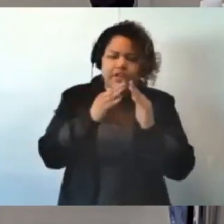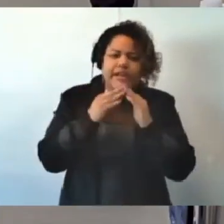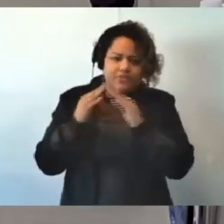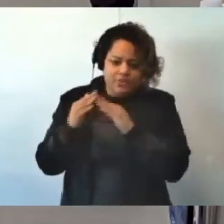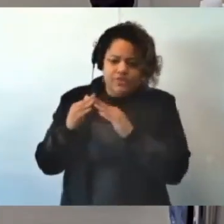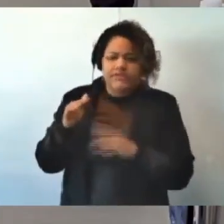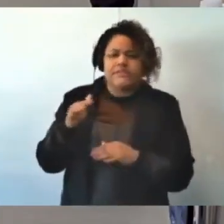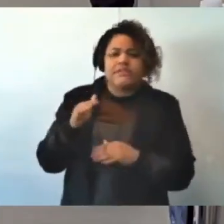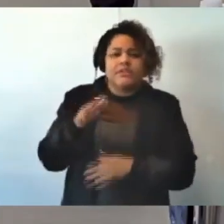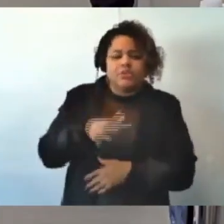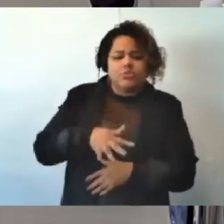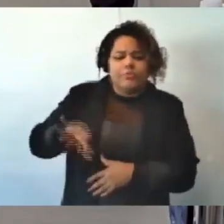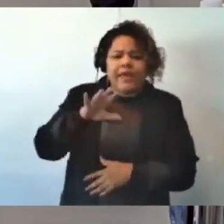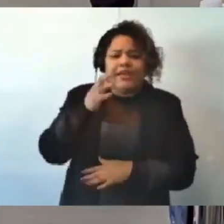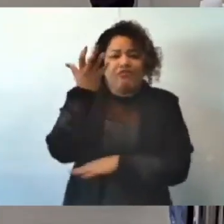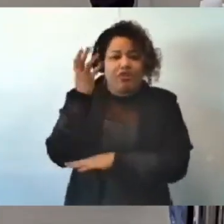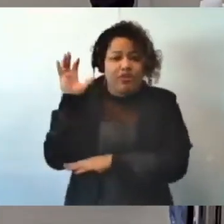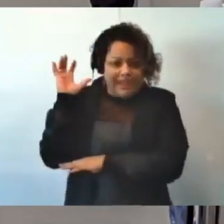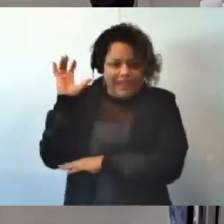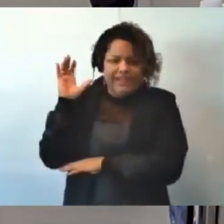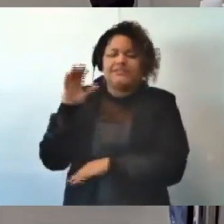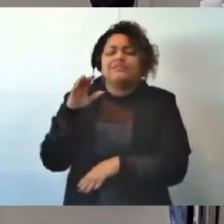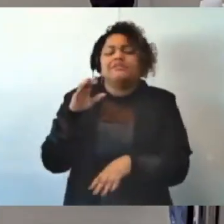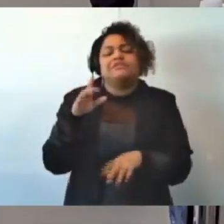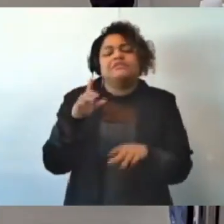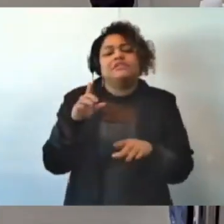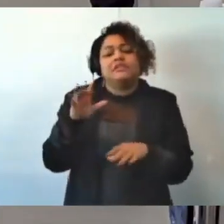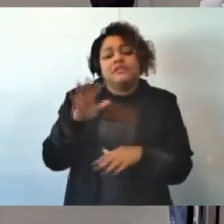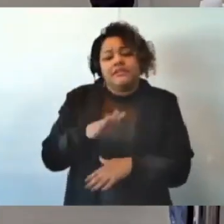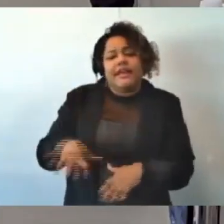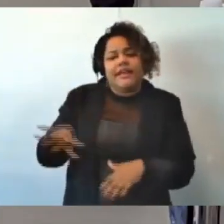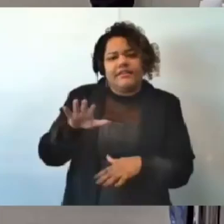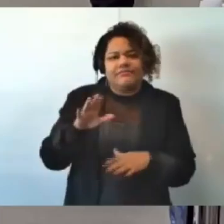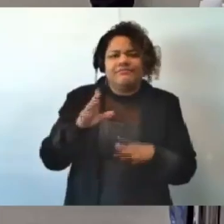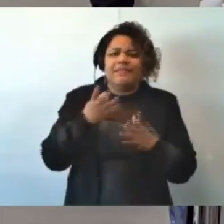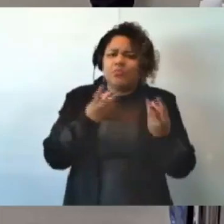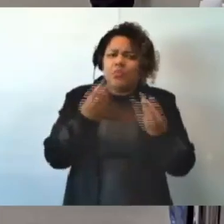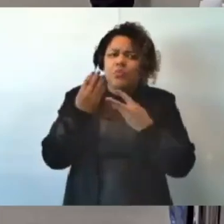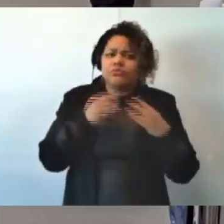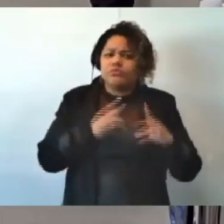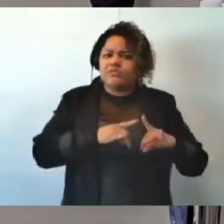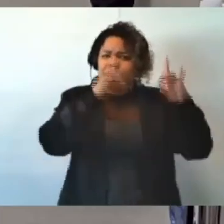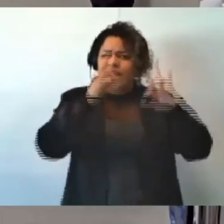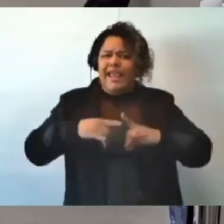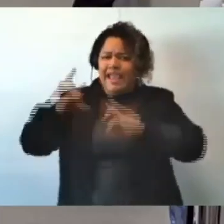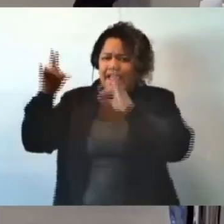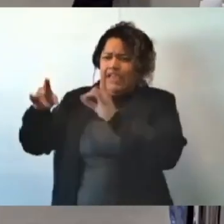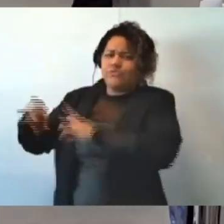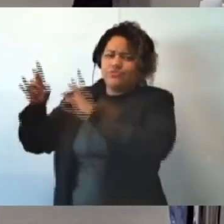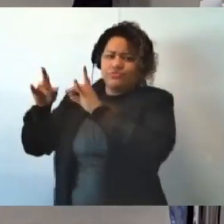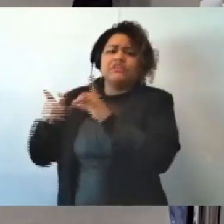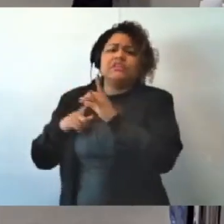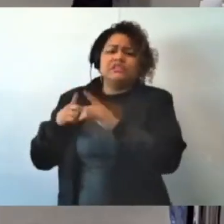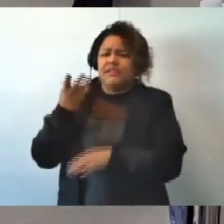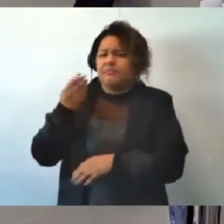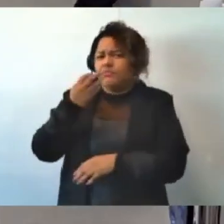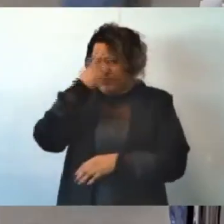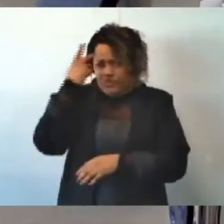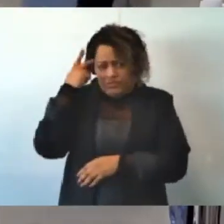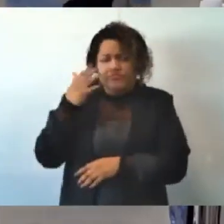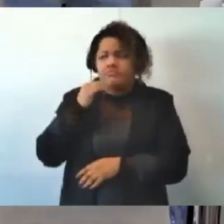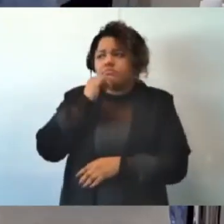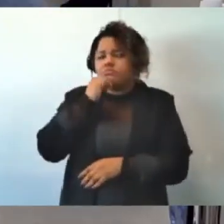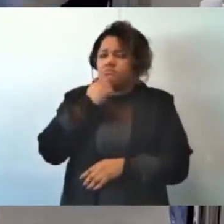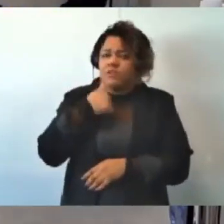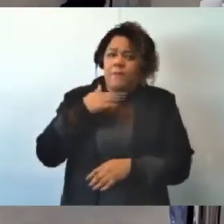toda a região, dos prédios, são muitos edifícios com vários moradores. Meu prédio mora 500 a 600 moradores, não estou